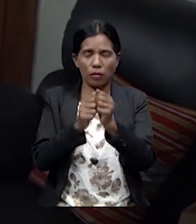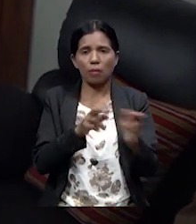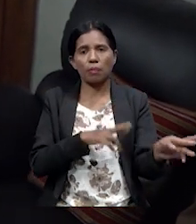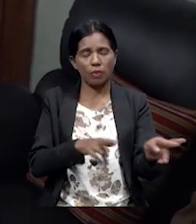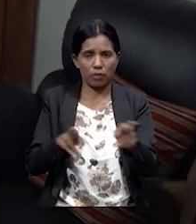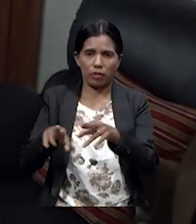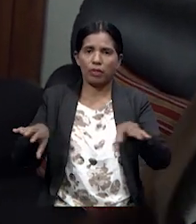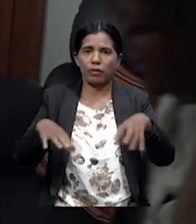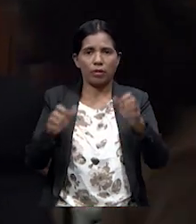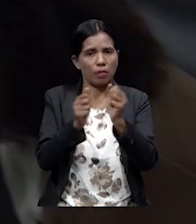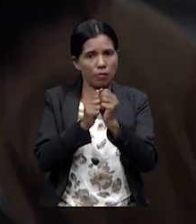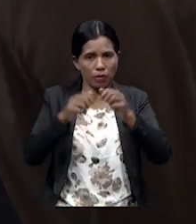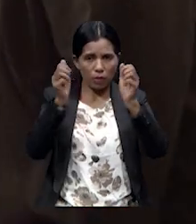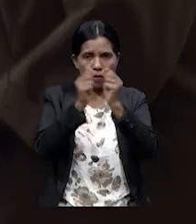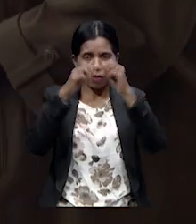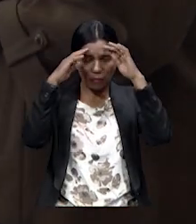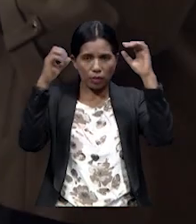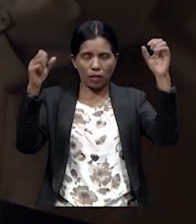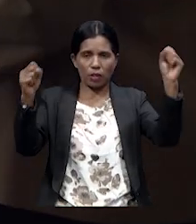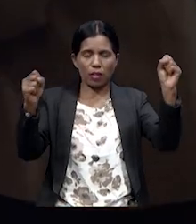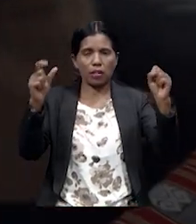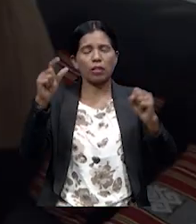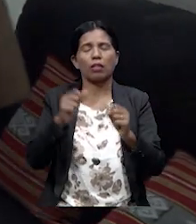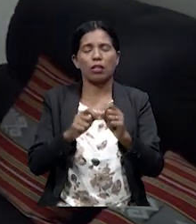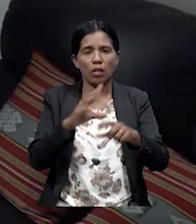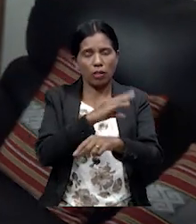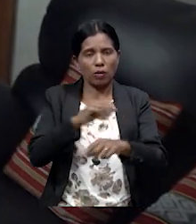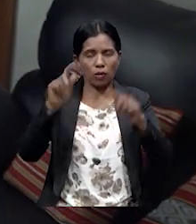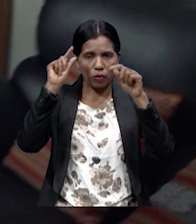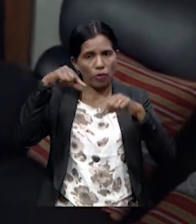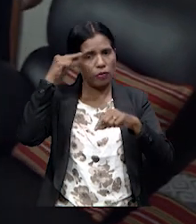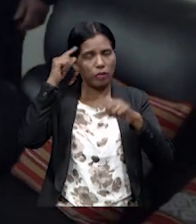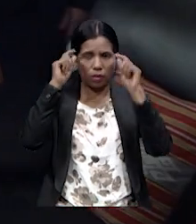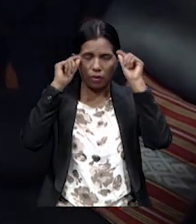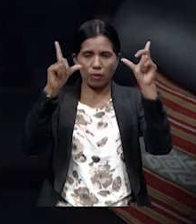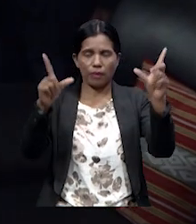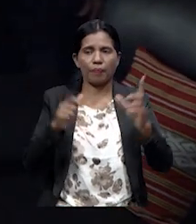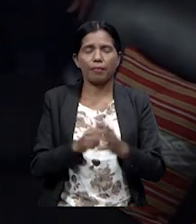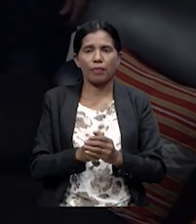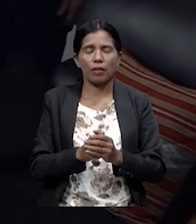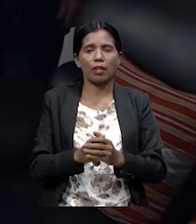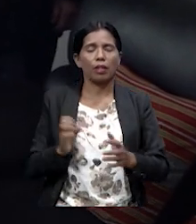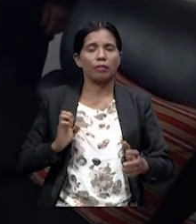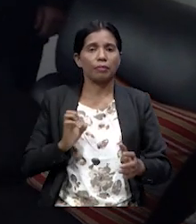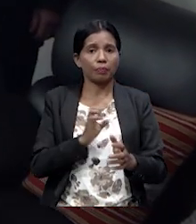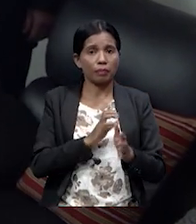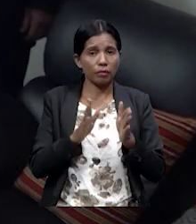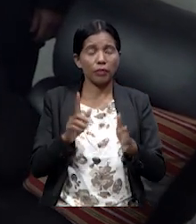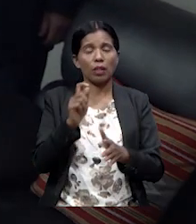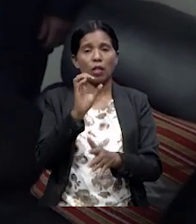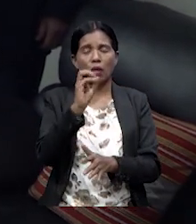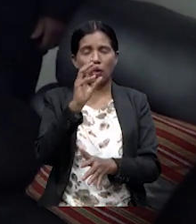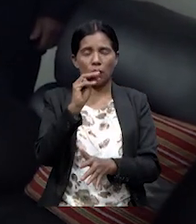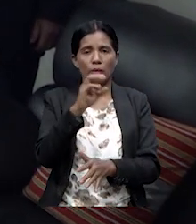serviço remoto com o presidente da República no governo Timor-Leste. Encarregado negócio Tom Daley Hateten e